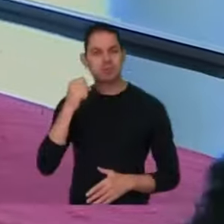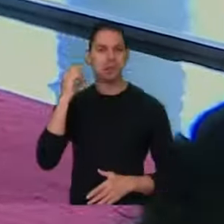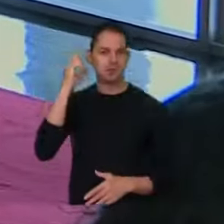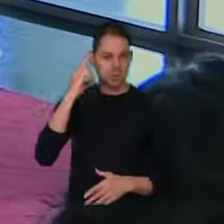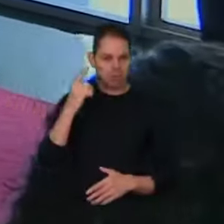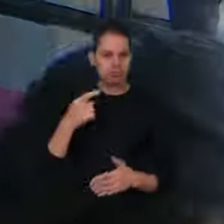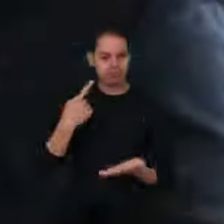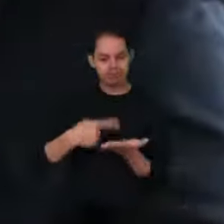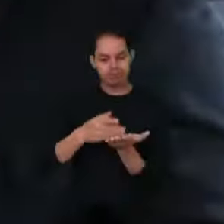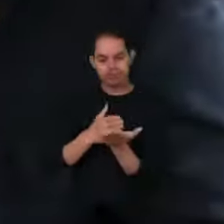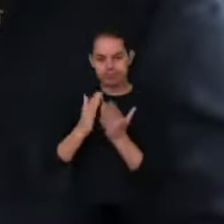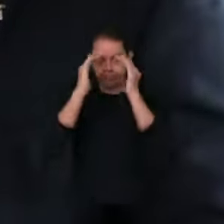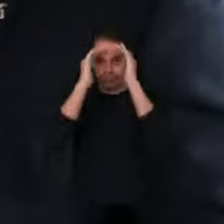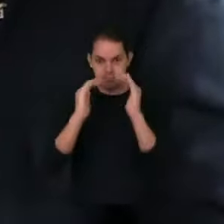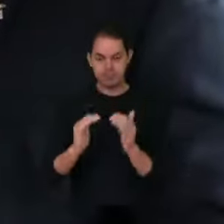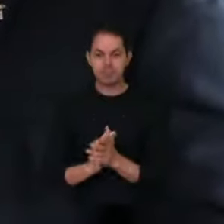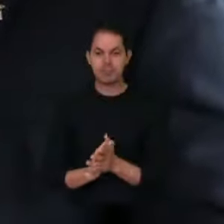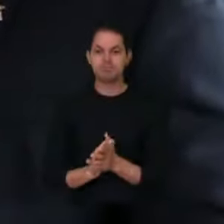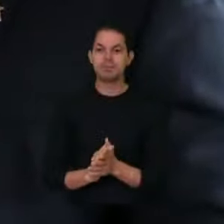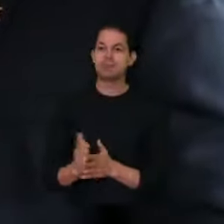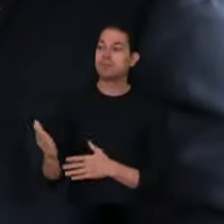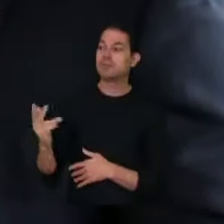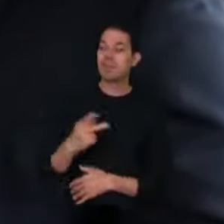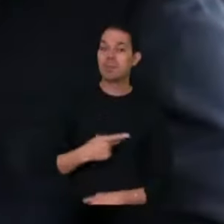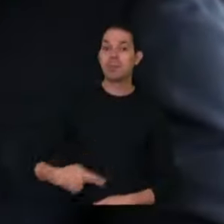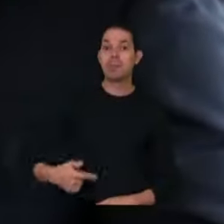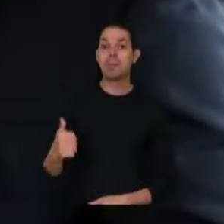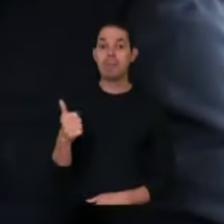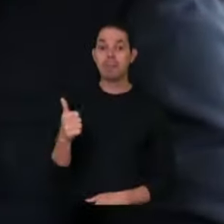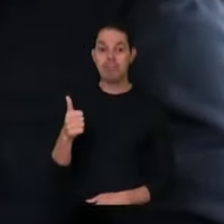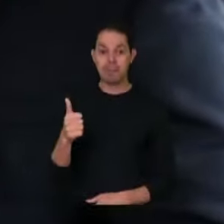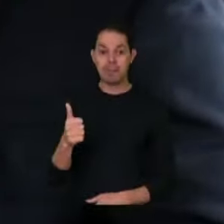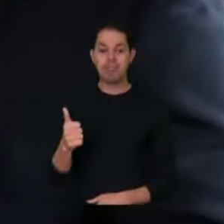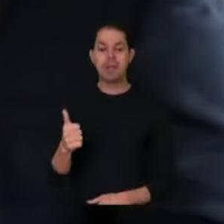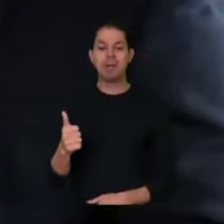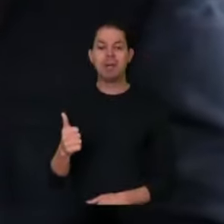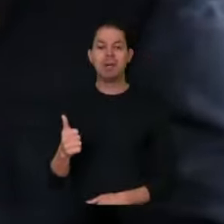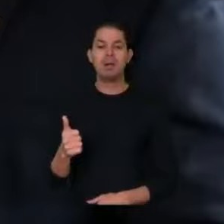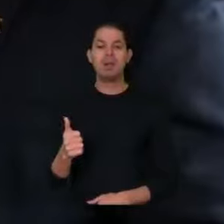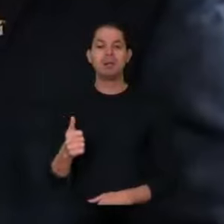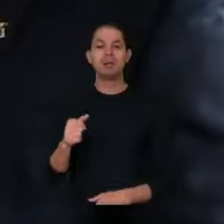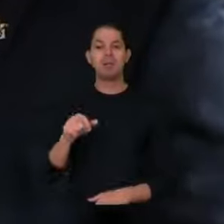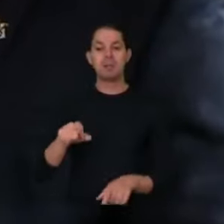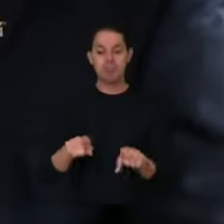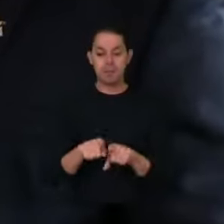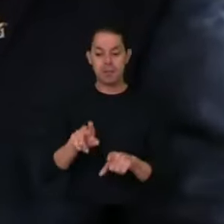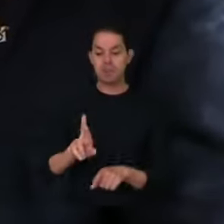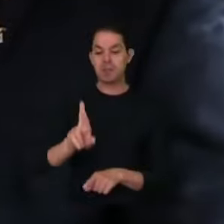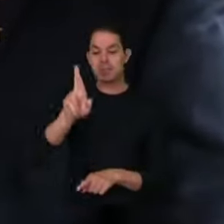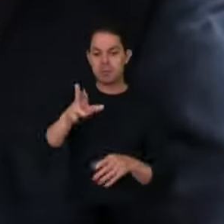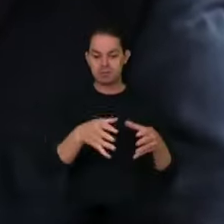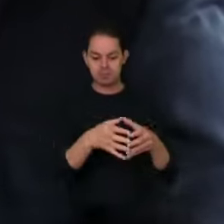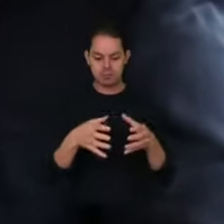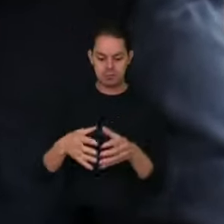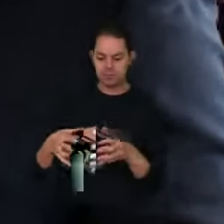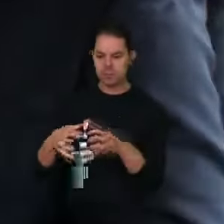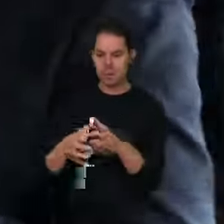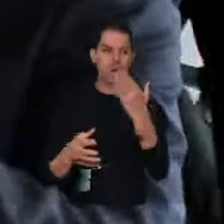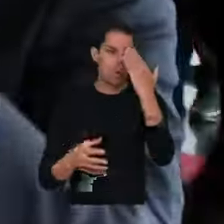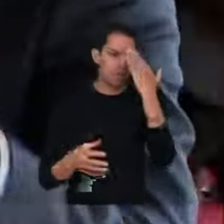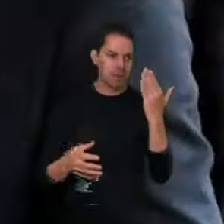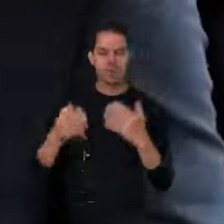Veneziano Vital do Rego primeiro vice-presidente do Senado e um dos anfitriões aqui das delegações muito obrigada pela entrevista sempre